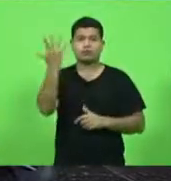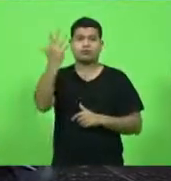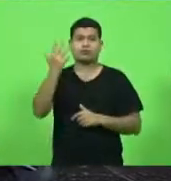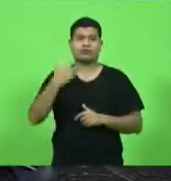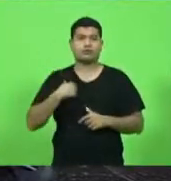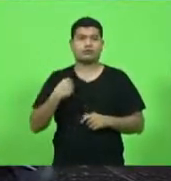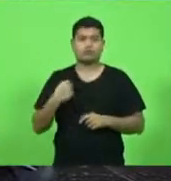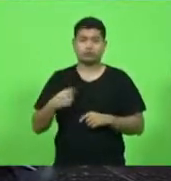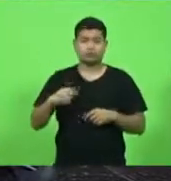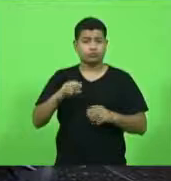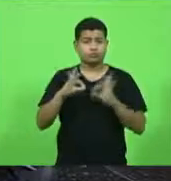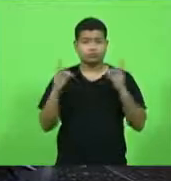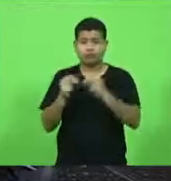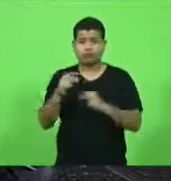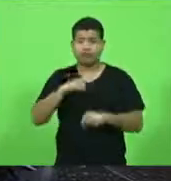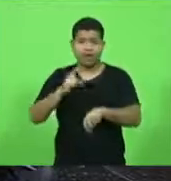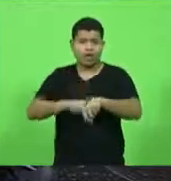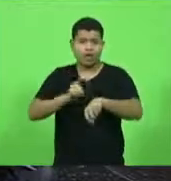para trabalhar.